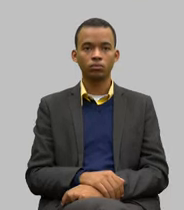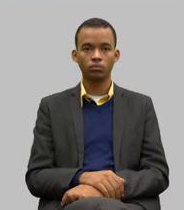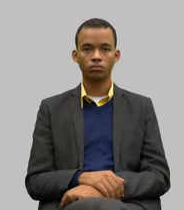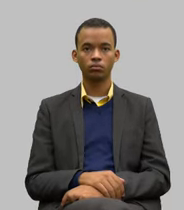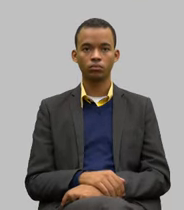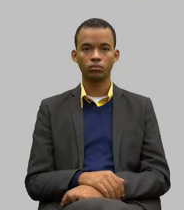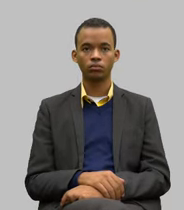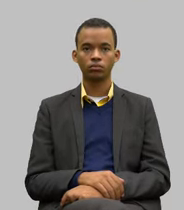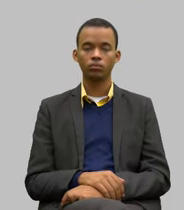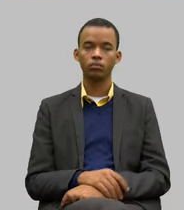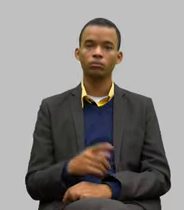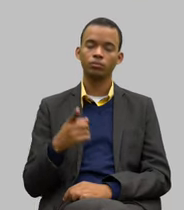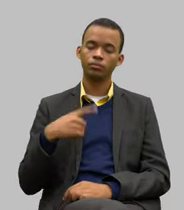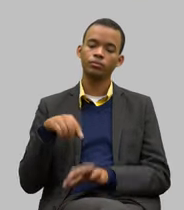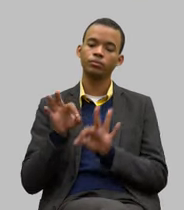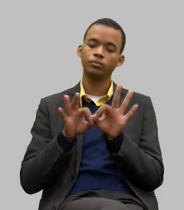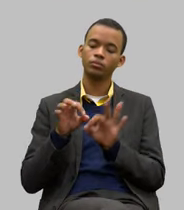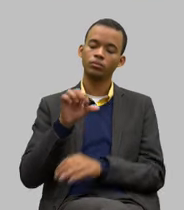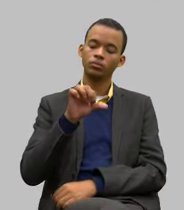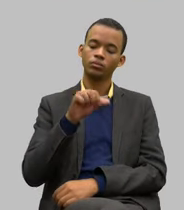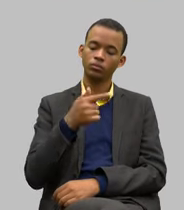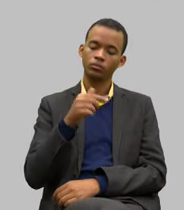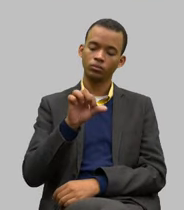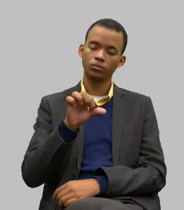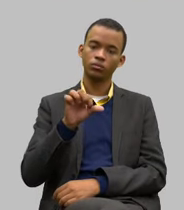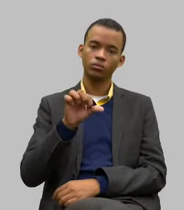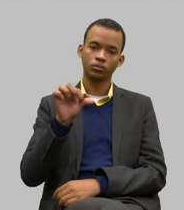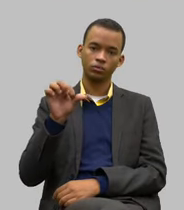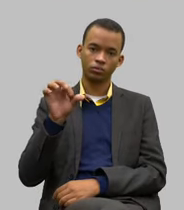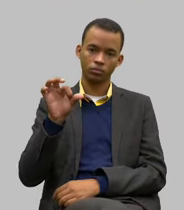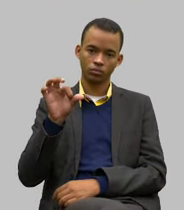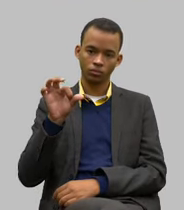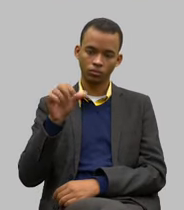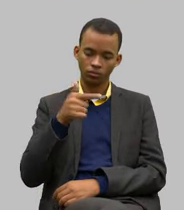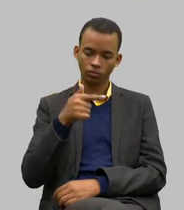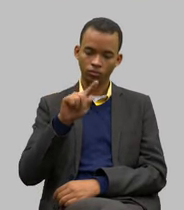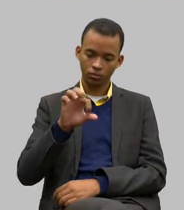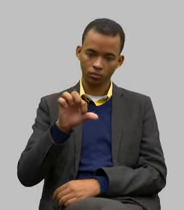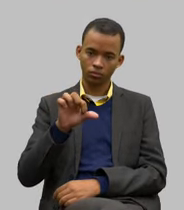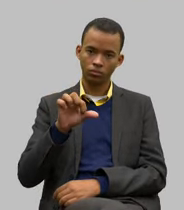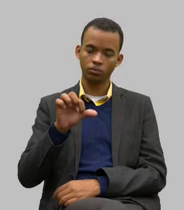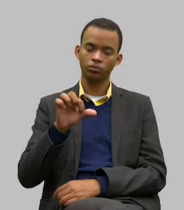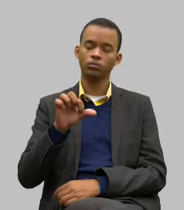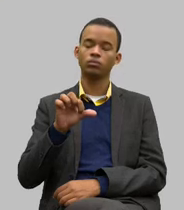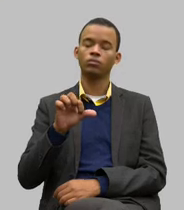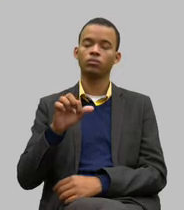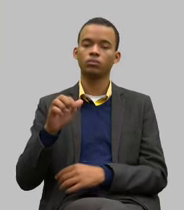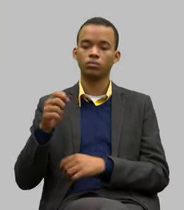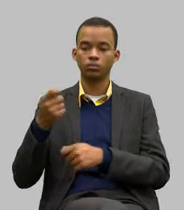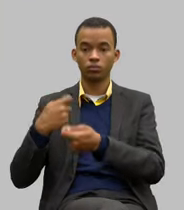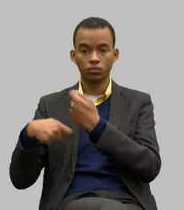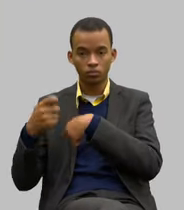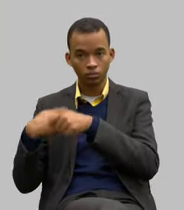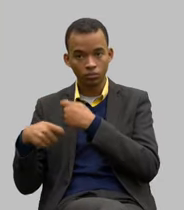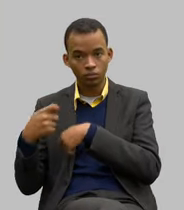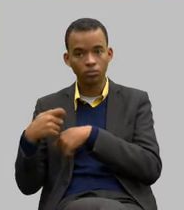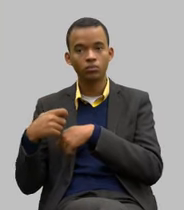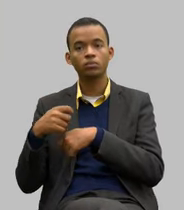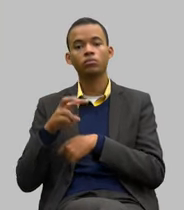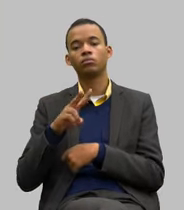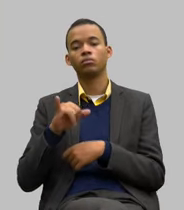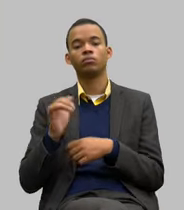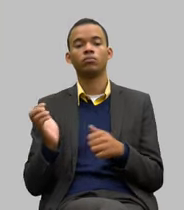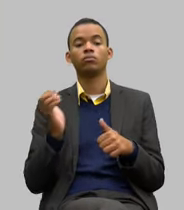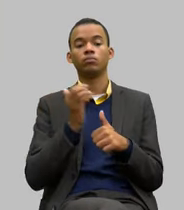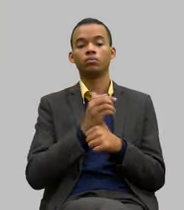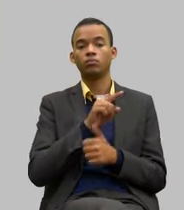79 auxiliares administrativos e vão ser vão entrar em substituição aos policiais penais que exercem né suas atividades na cidade